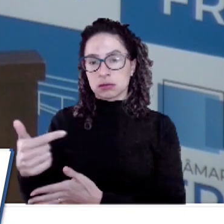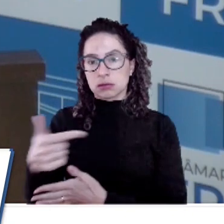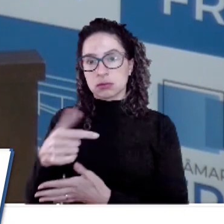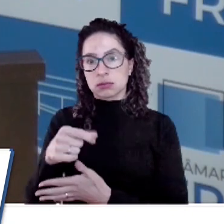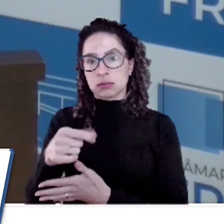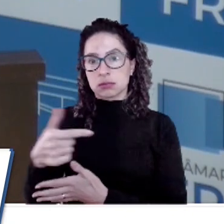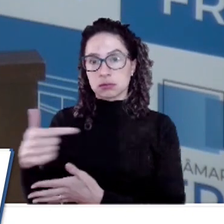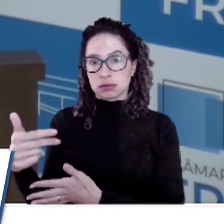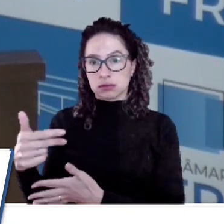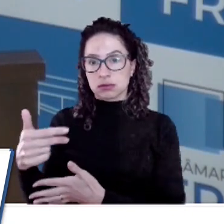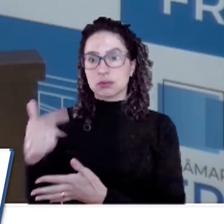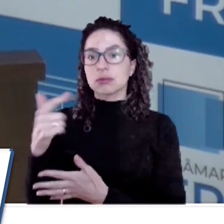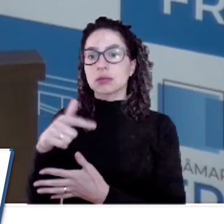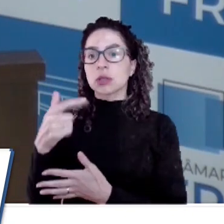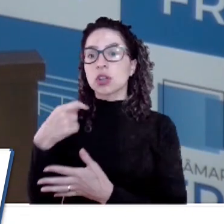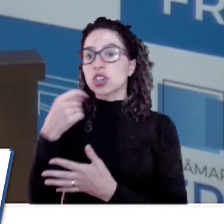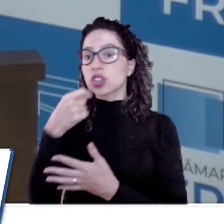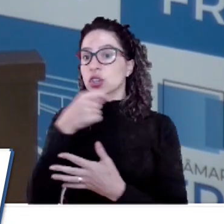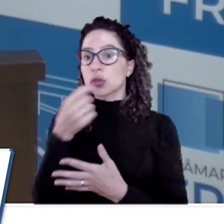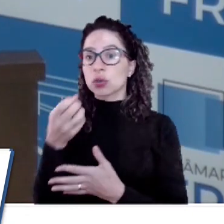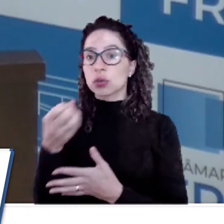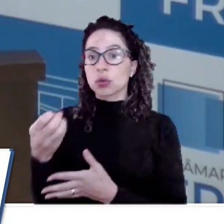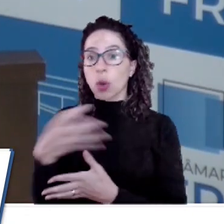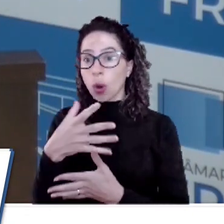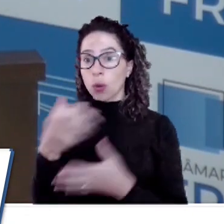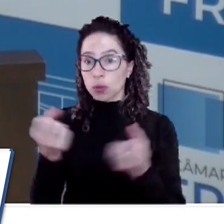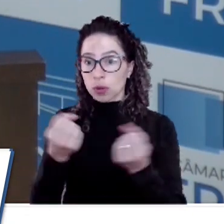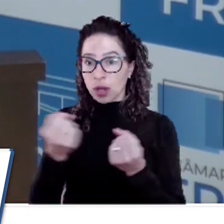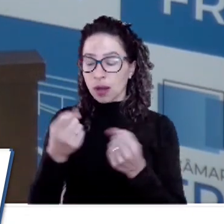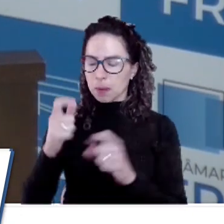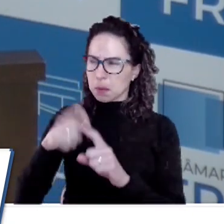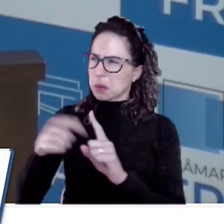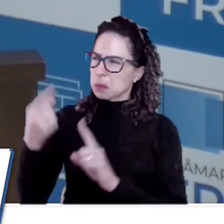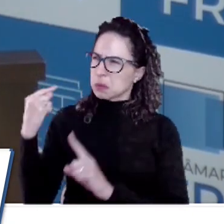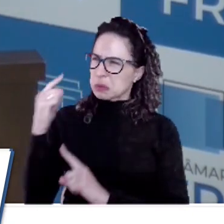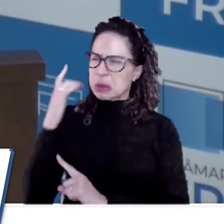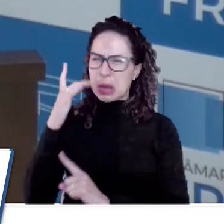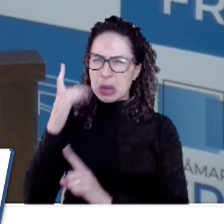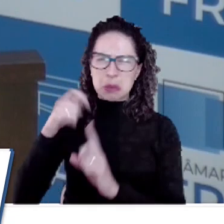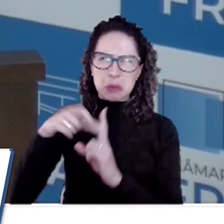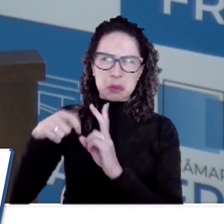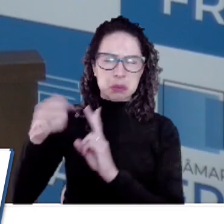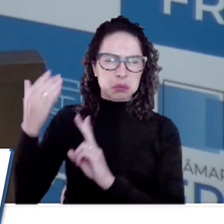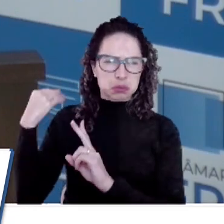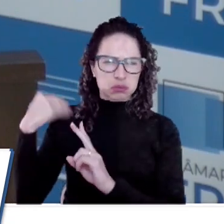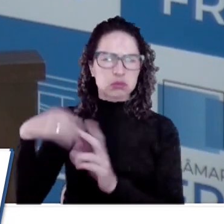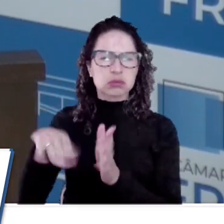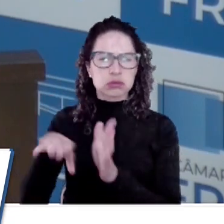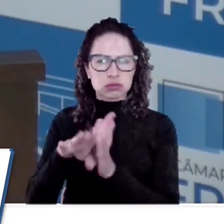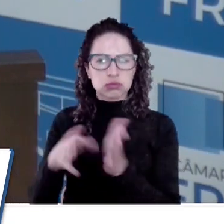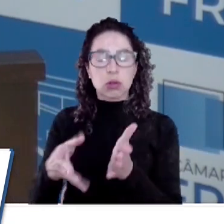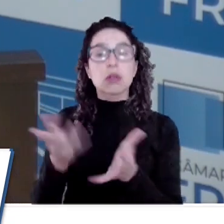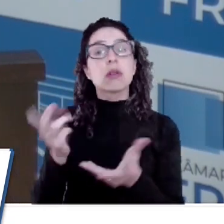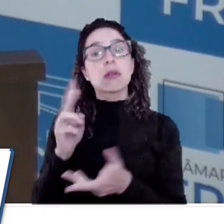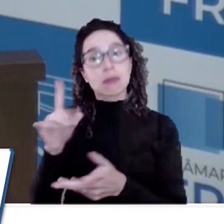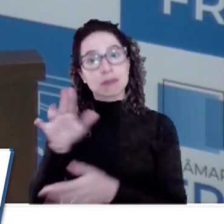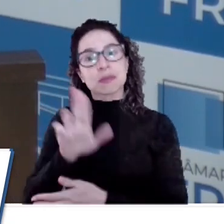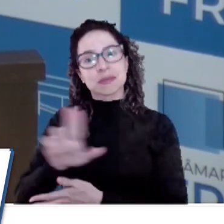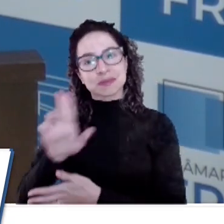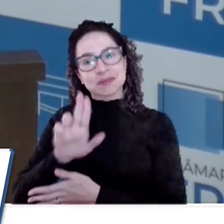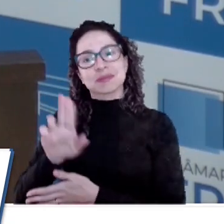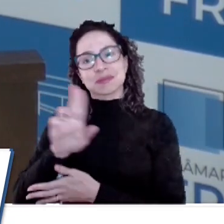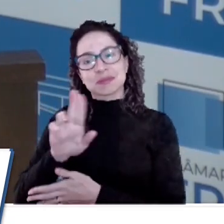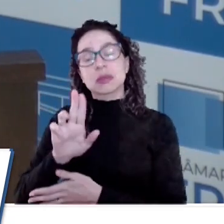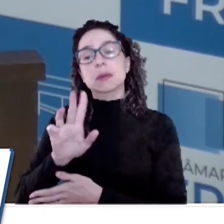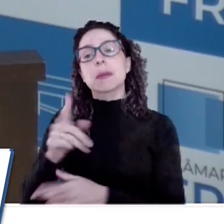odontomóvel novo chegou mês passado mês retrasado e tá sendo utilizado o problema